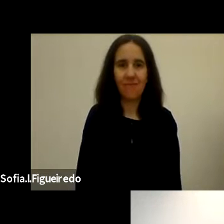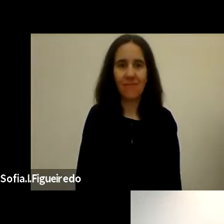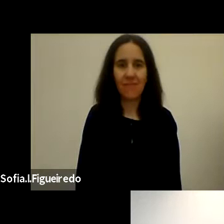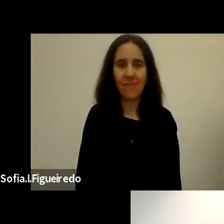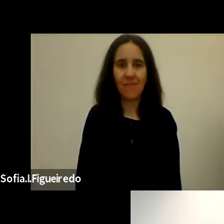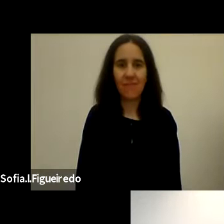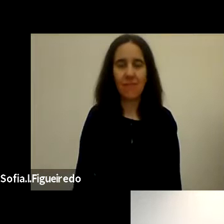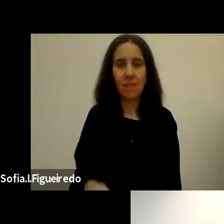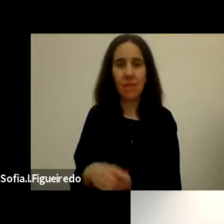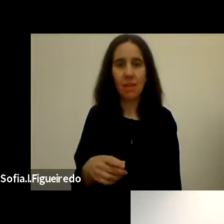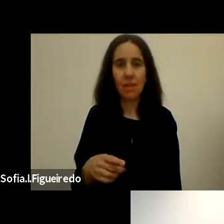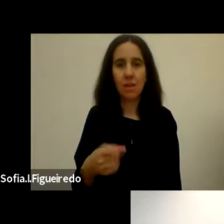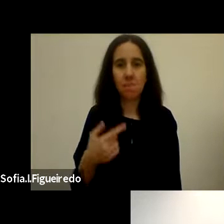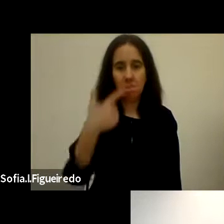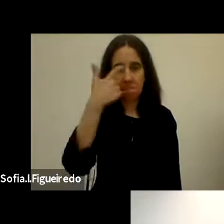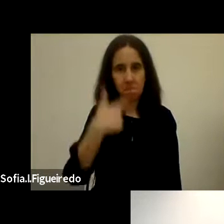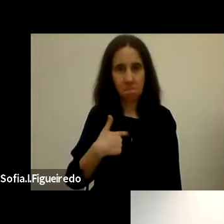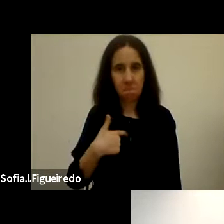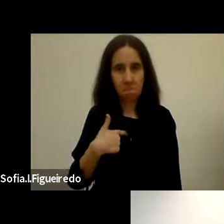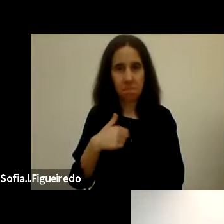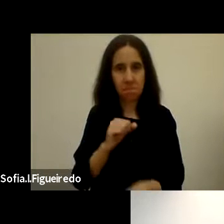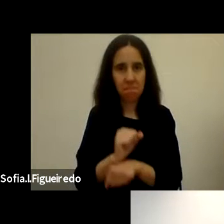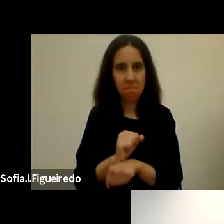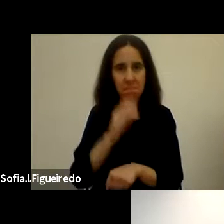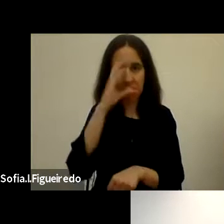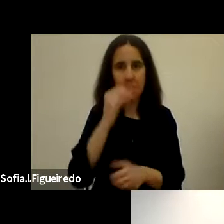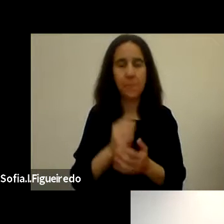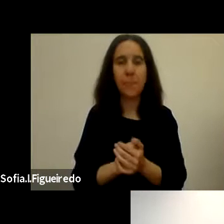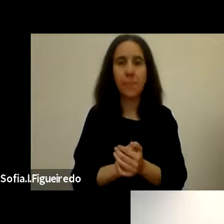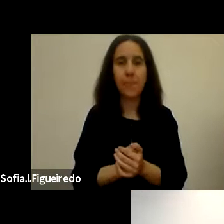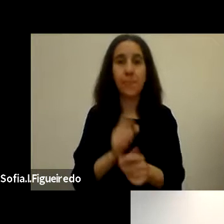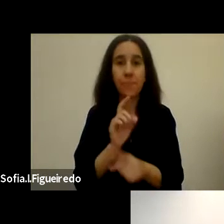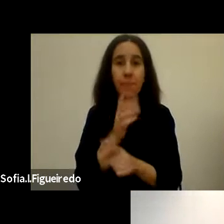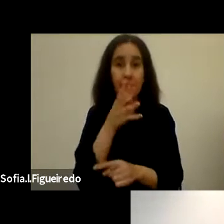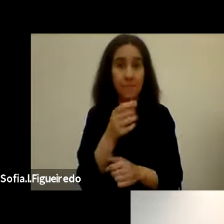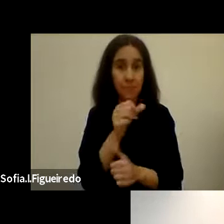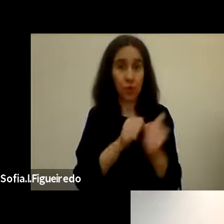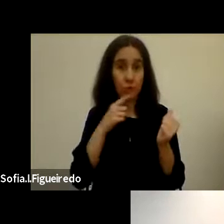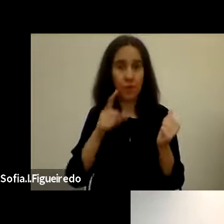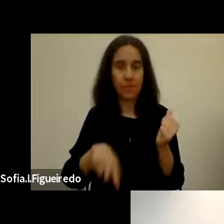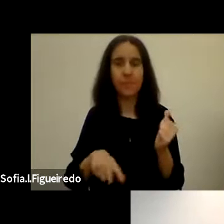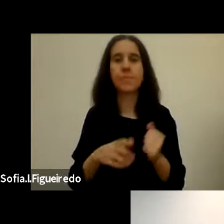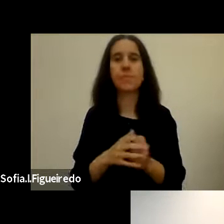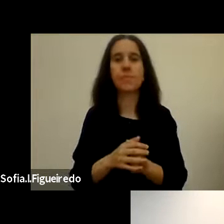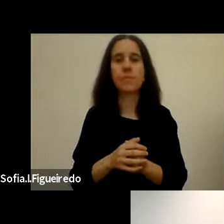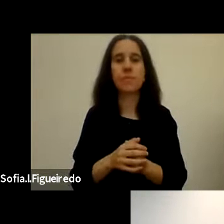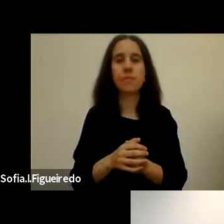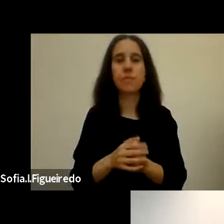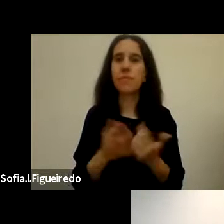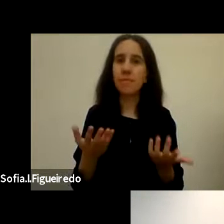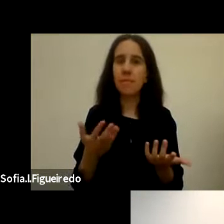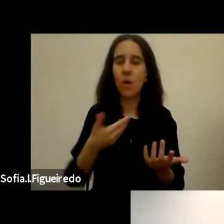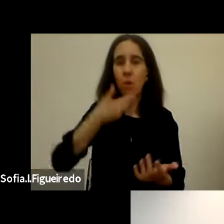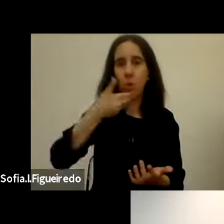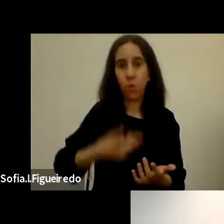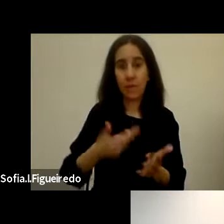Não sei se foi quebra de sinal da minha parte, mas estava eu a dizer, e retomando, portanto, as